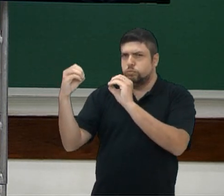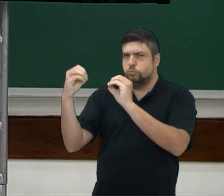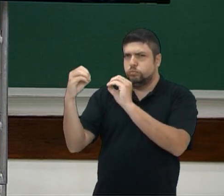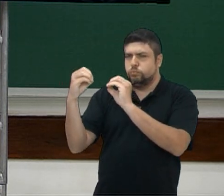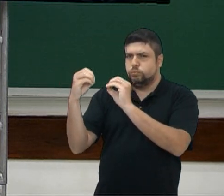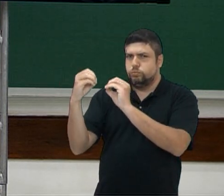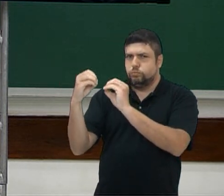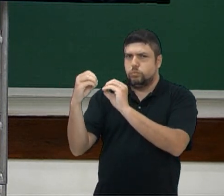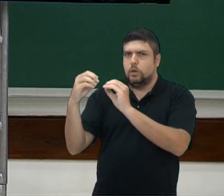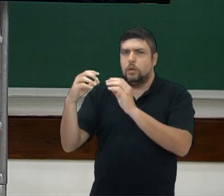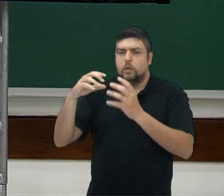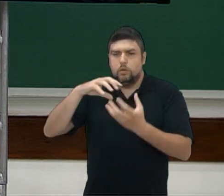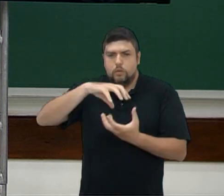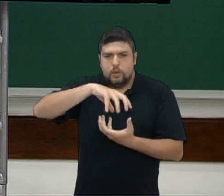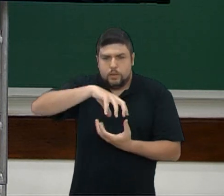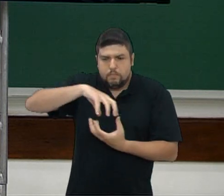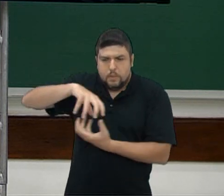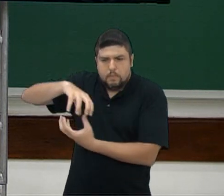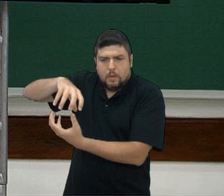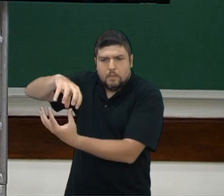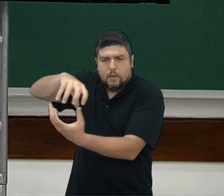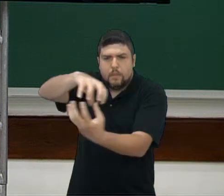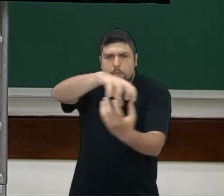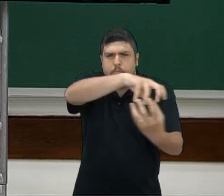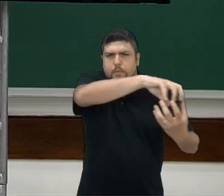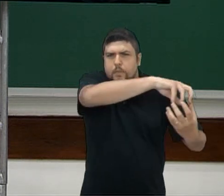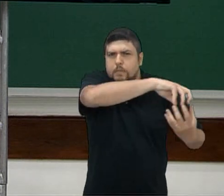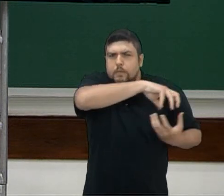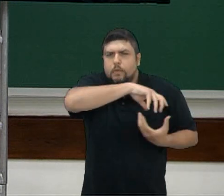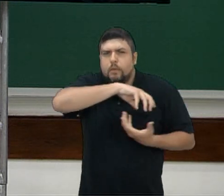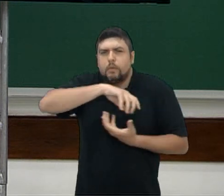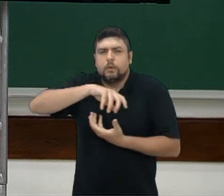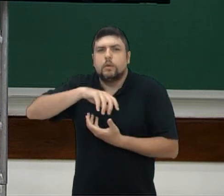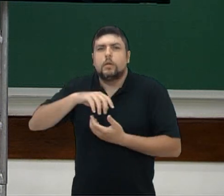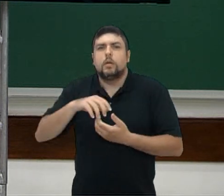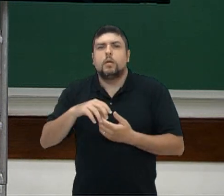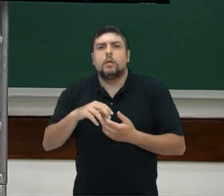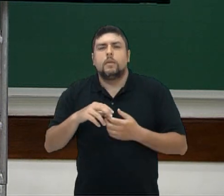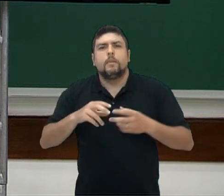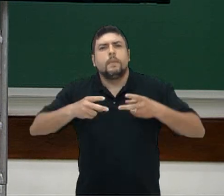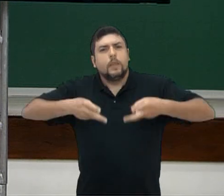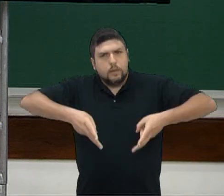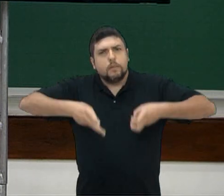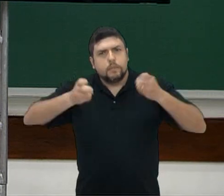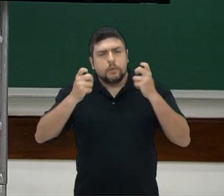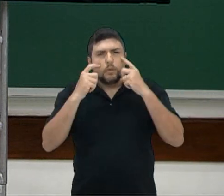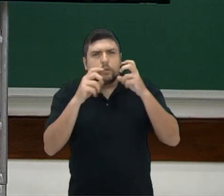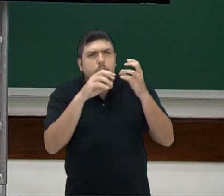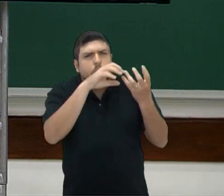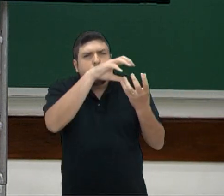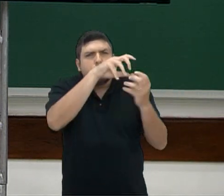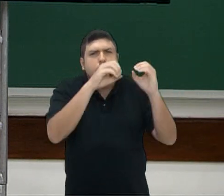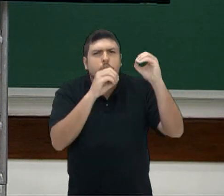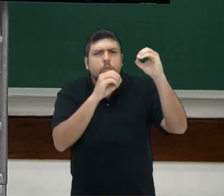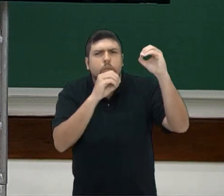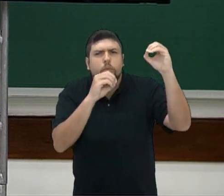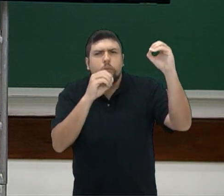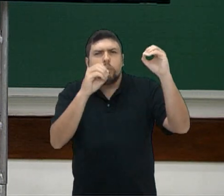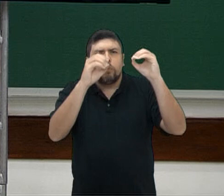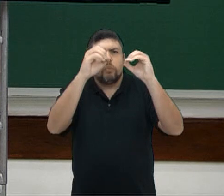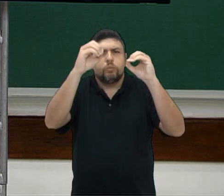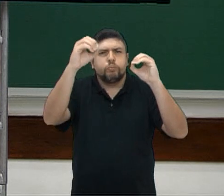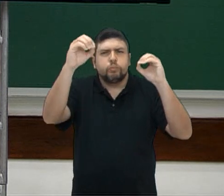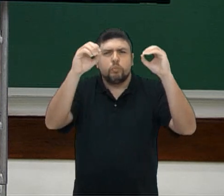e sim a Via Láctea. Então, aí você consegue perceber que essas variações você consegue perceber em conceitos que é chamado de